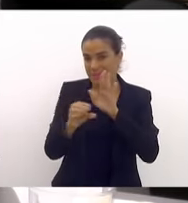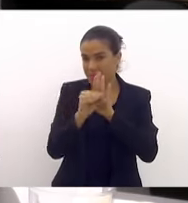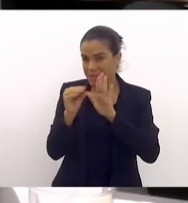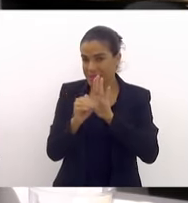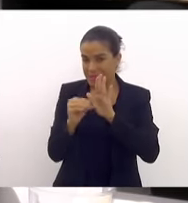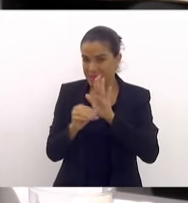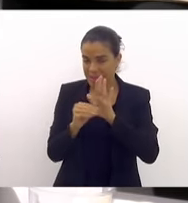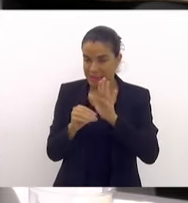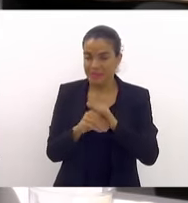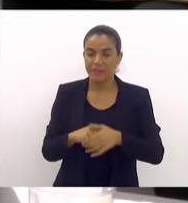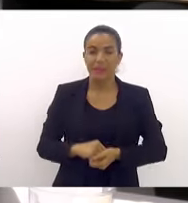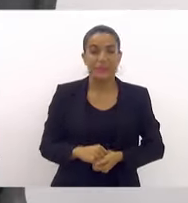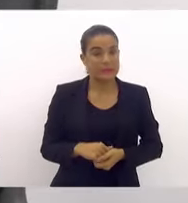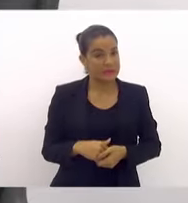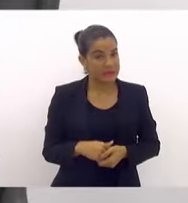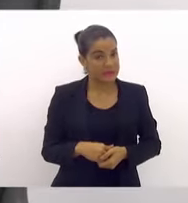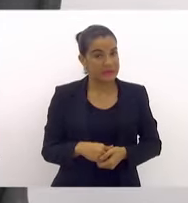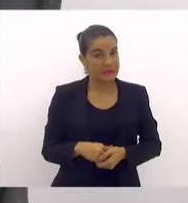emendas.